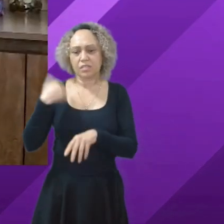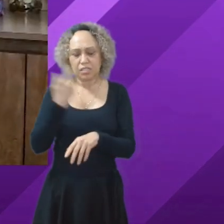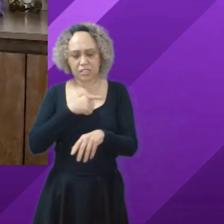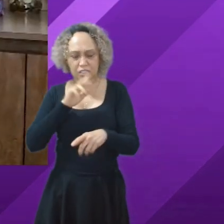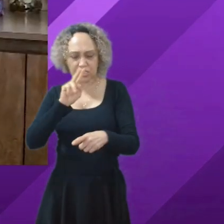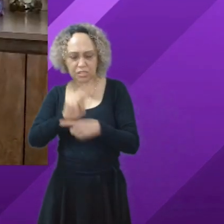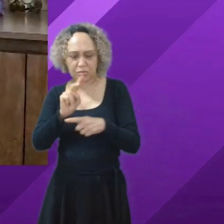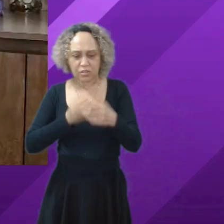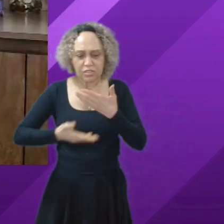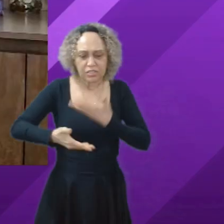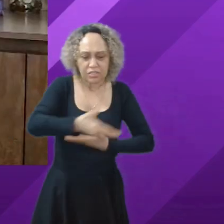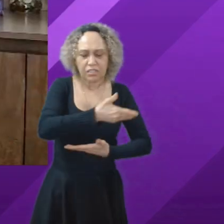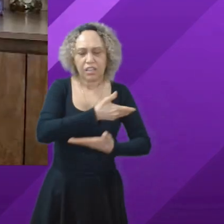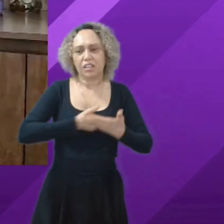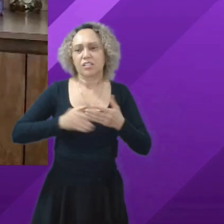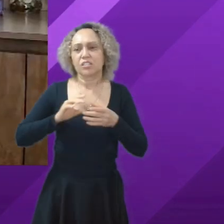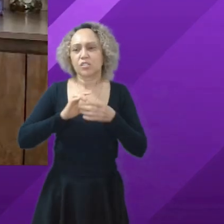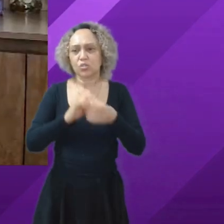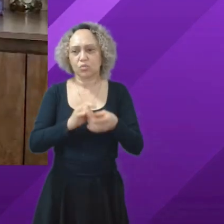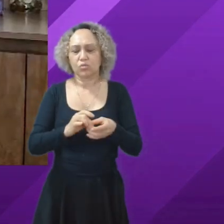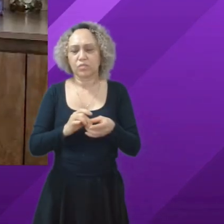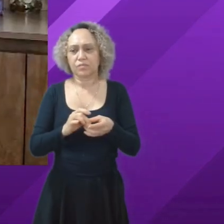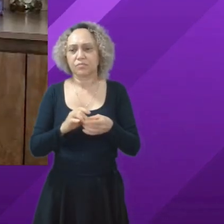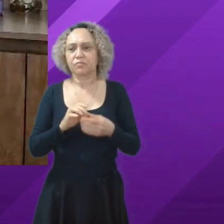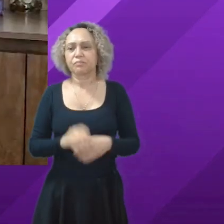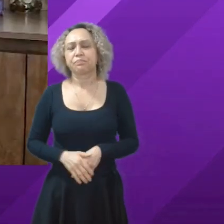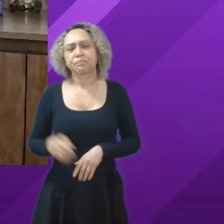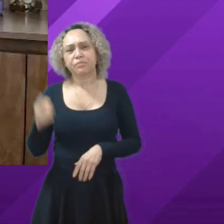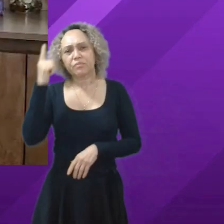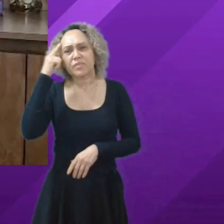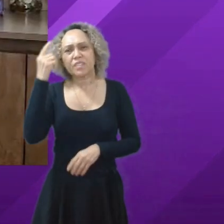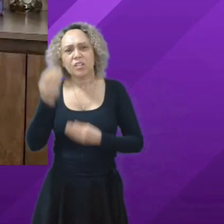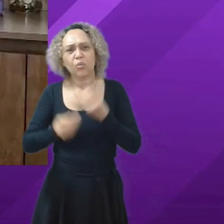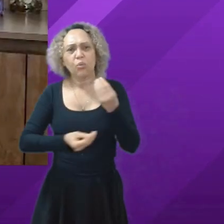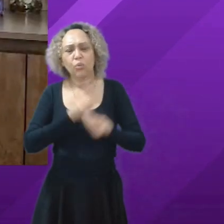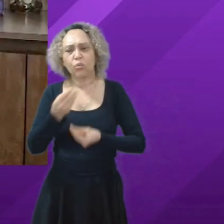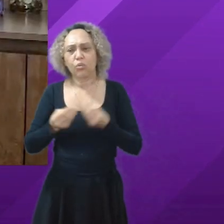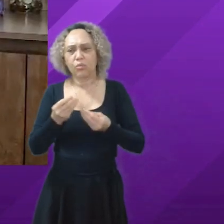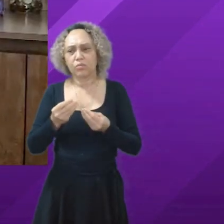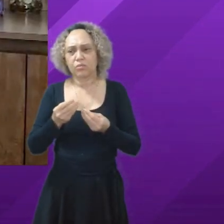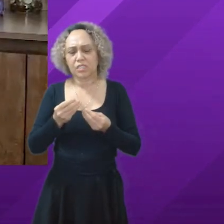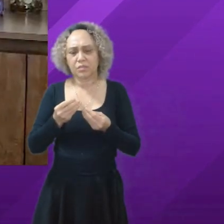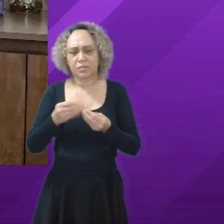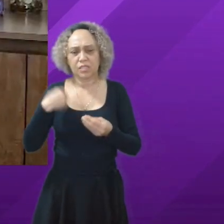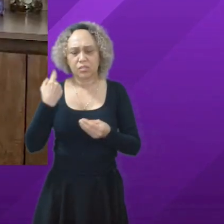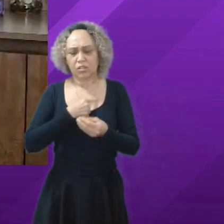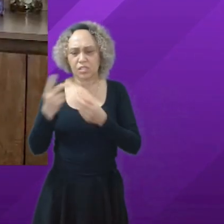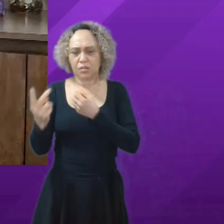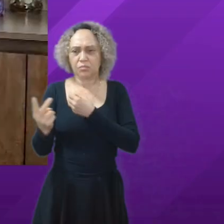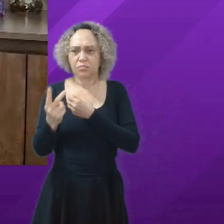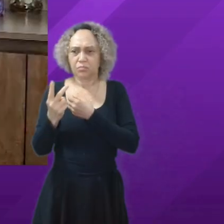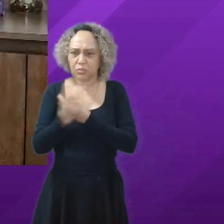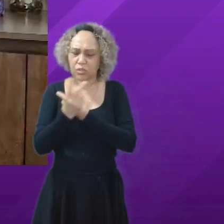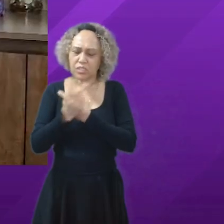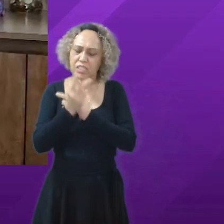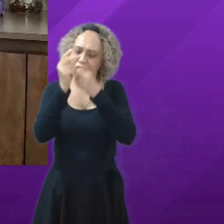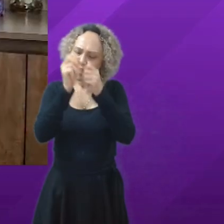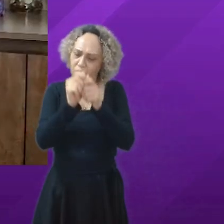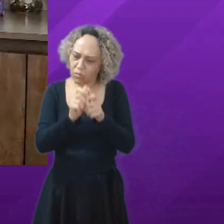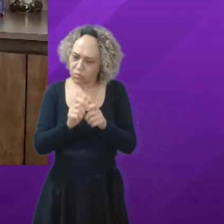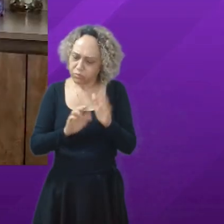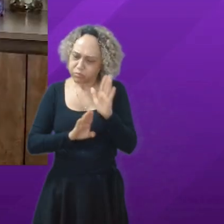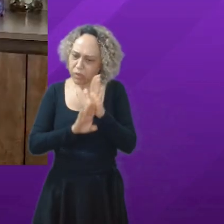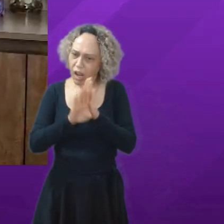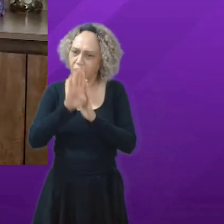e pensando em formas também de que aumentem nossa proteção, porque a gente sabe que a nossa proteção aqui no mundo